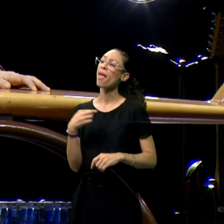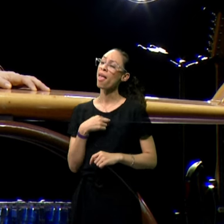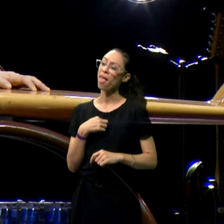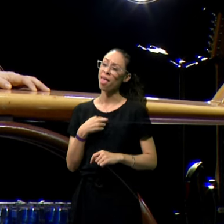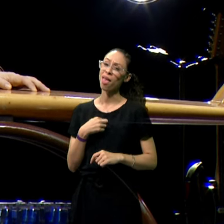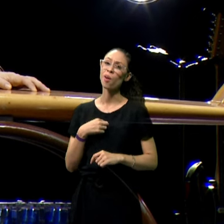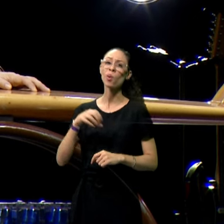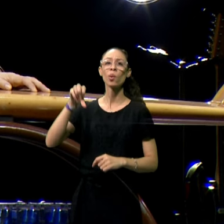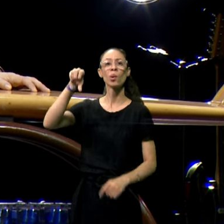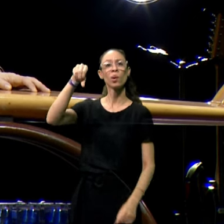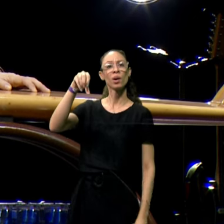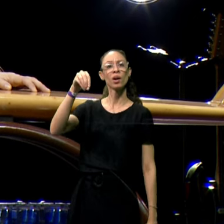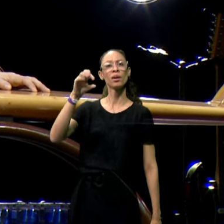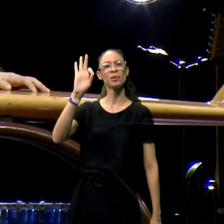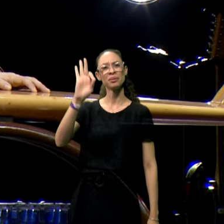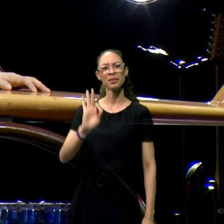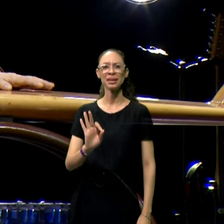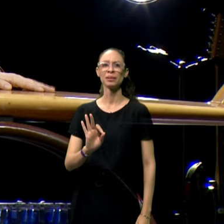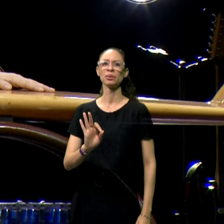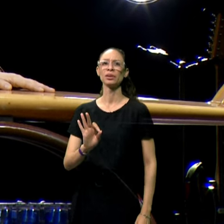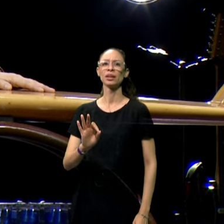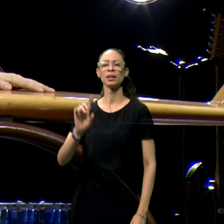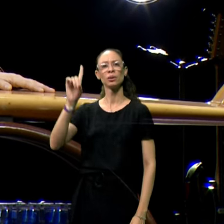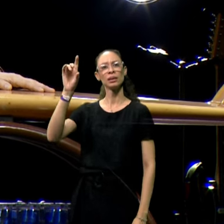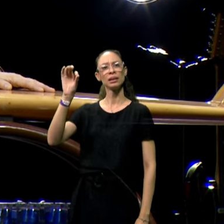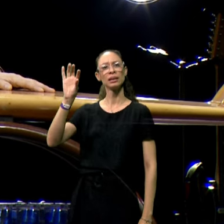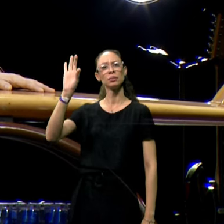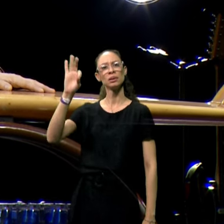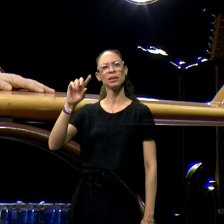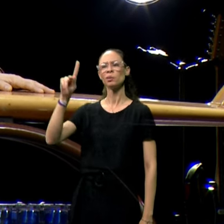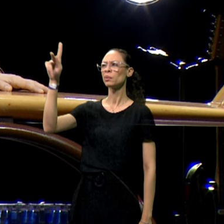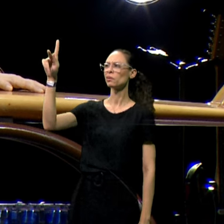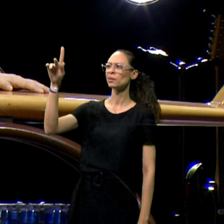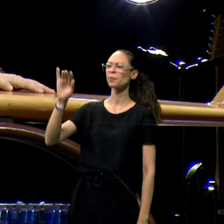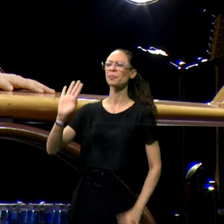90% não é bom. Então eu vou mudar a equação.